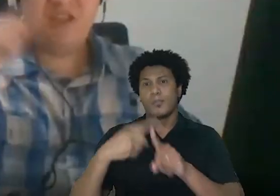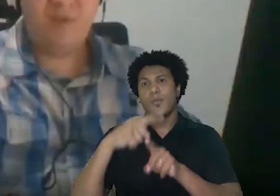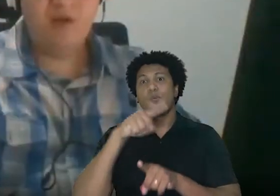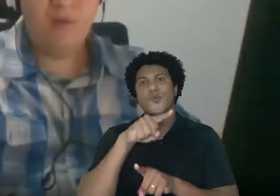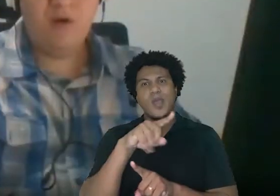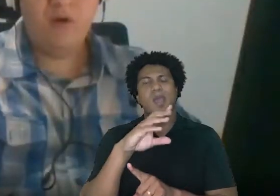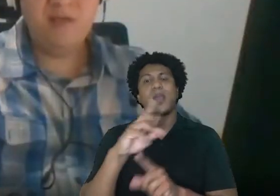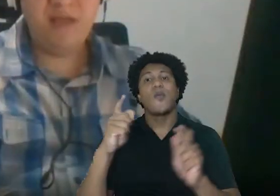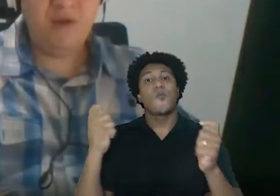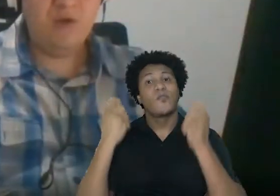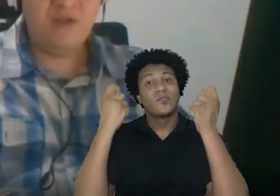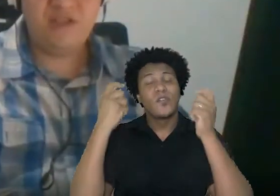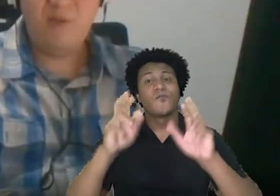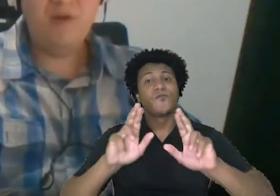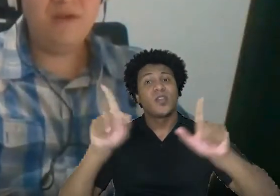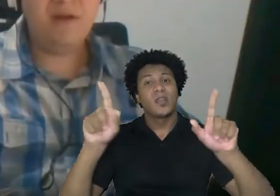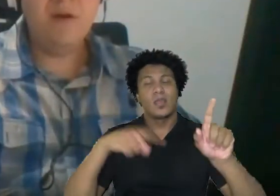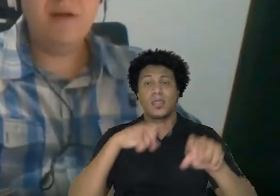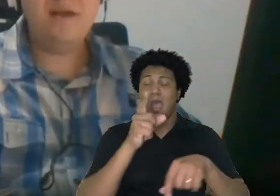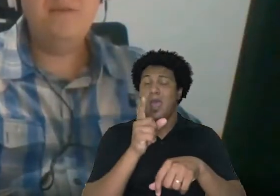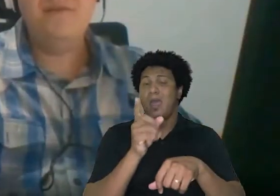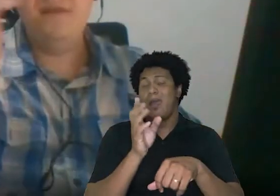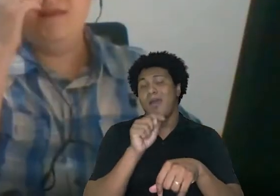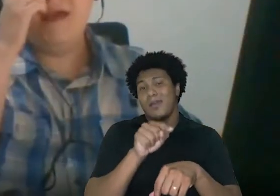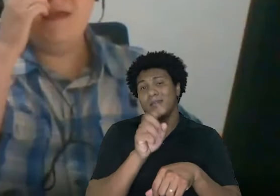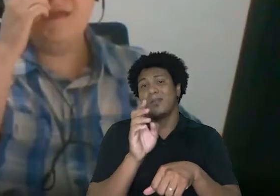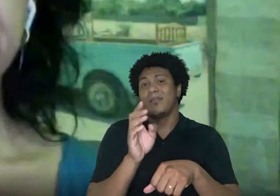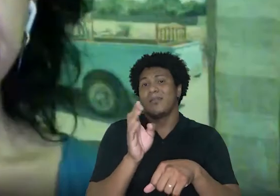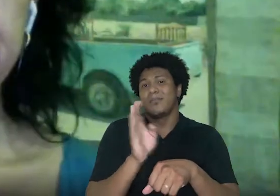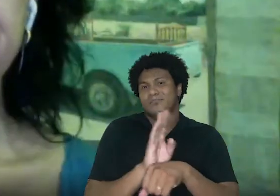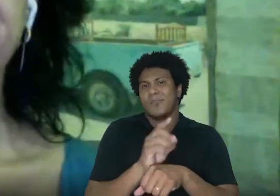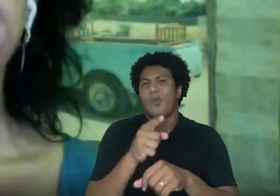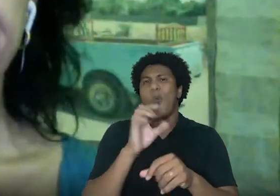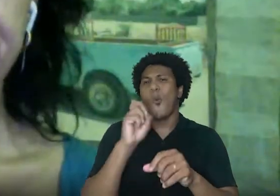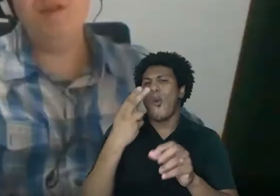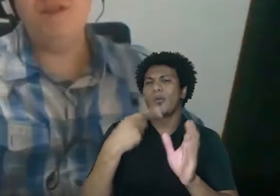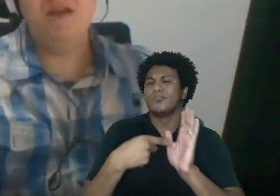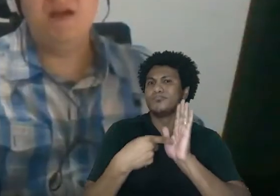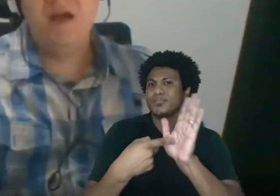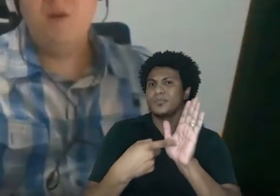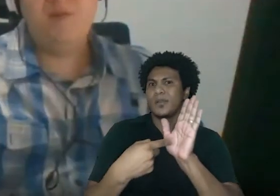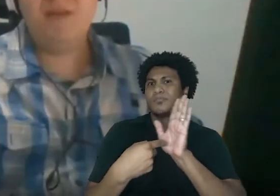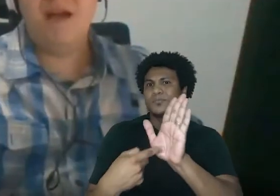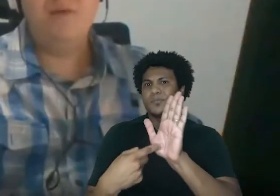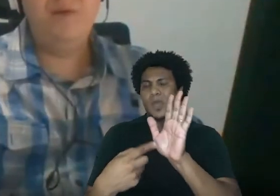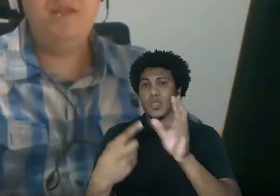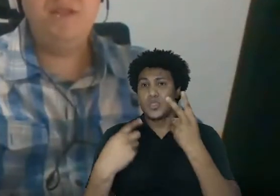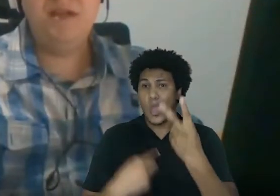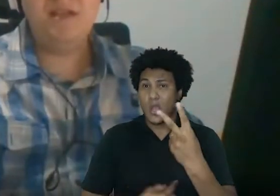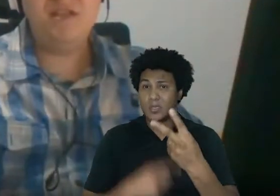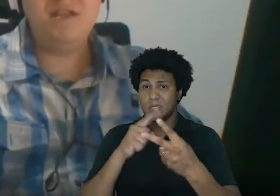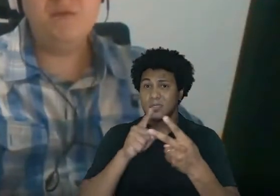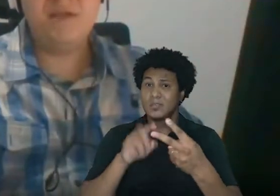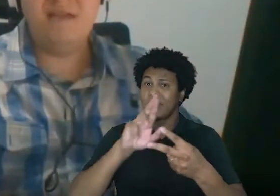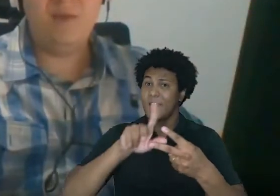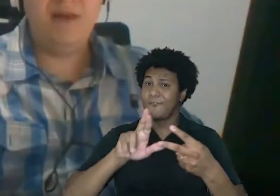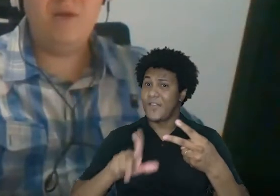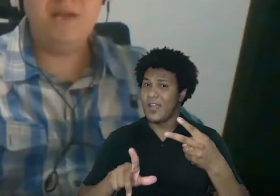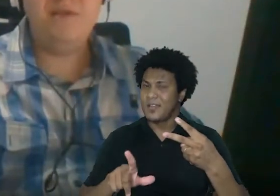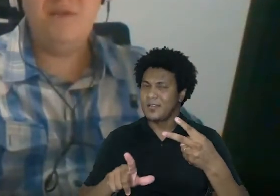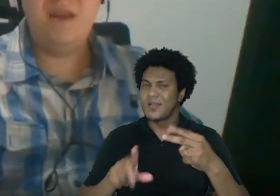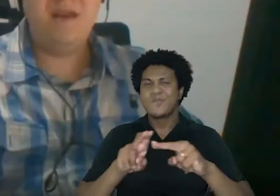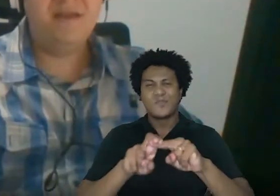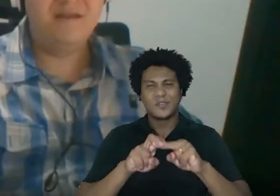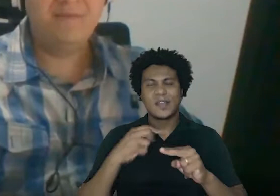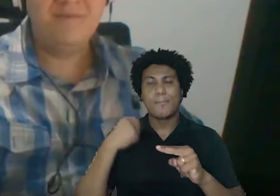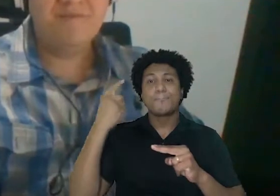Completamente diferentes. Num a gente aplicou uma coisa e no outro a gente aplicou outra coisa. E é isso, porque o espetáculo pedia. O espetáculo pedia que a gente usasse uma